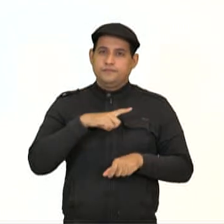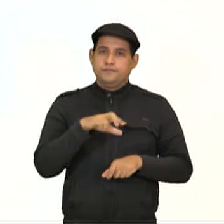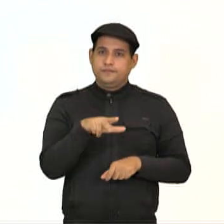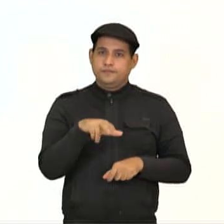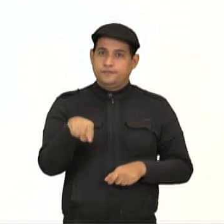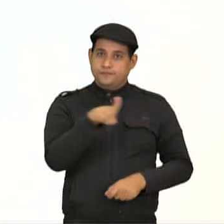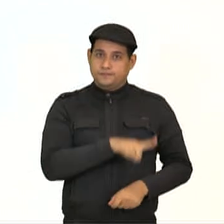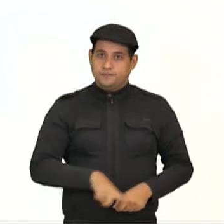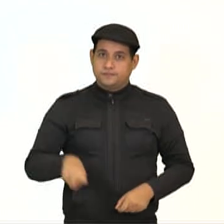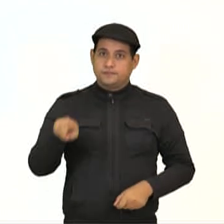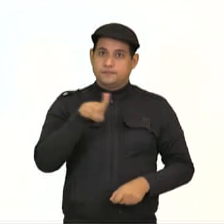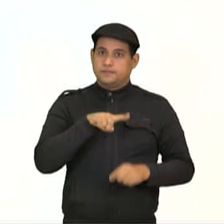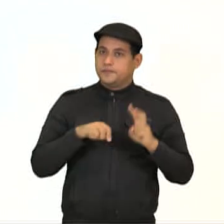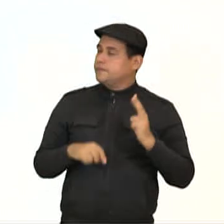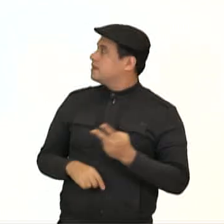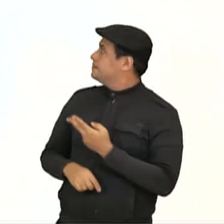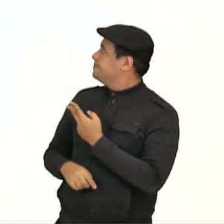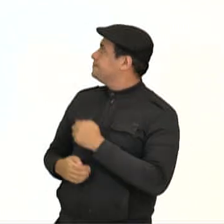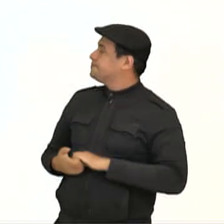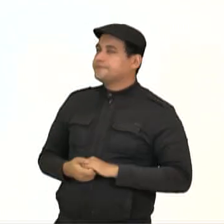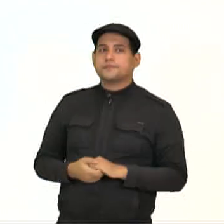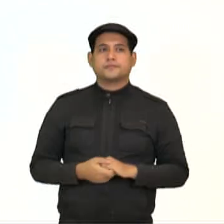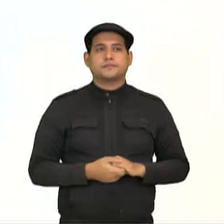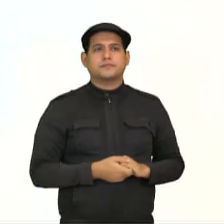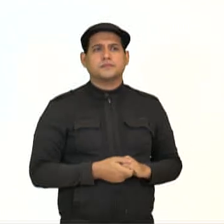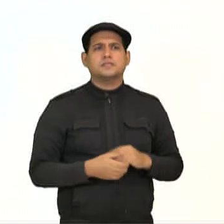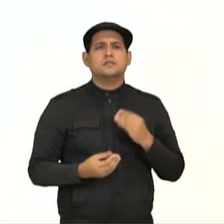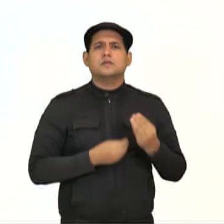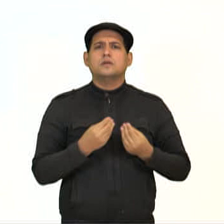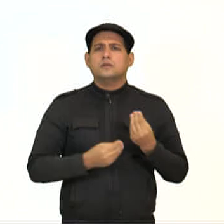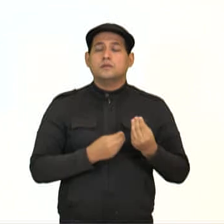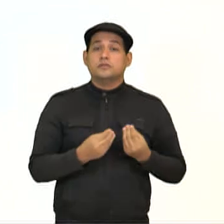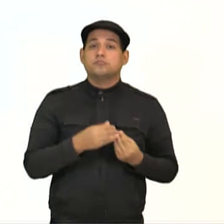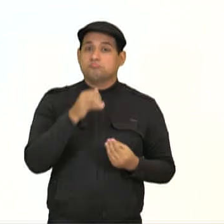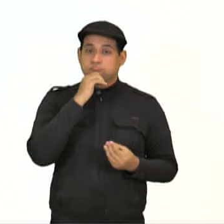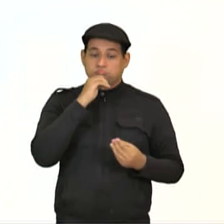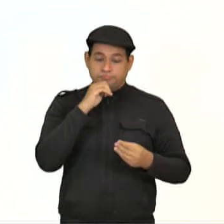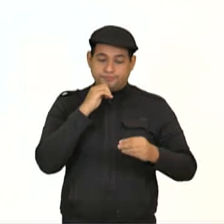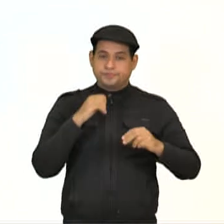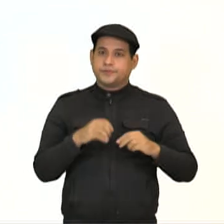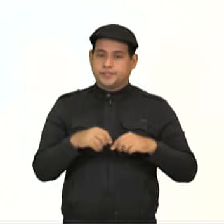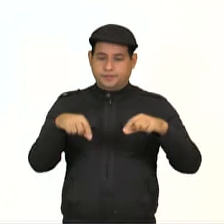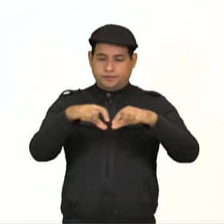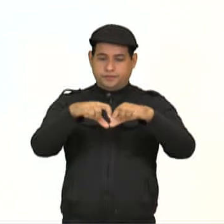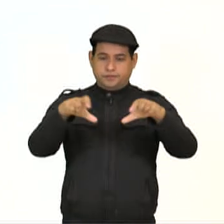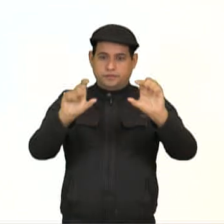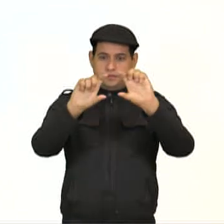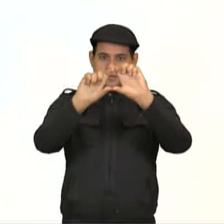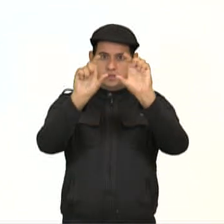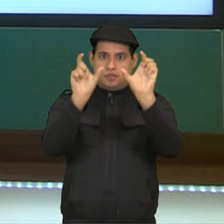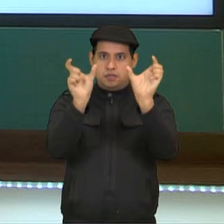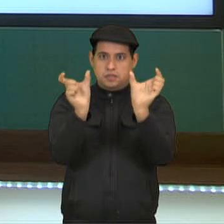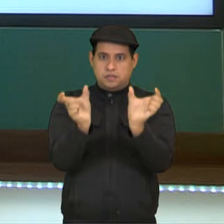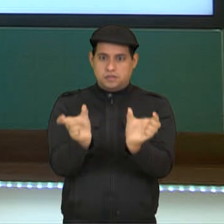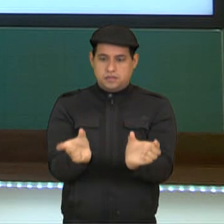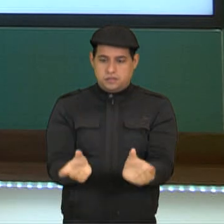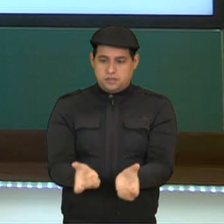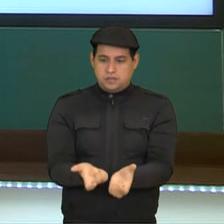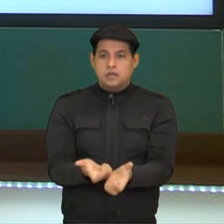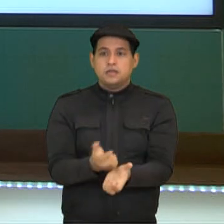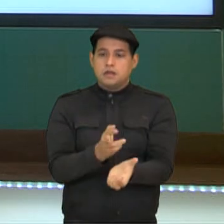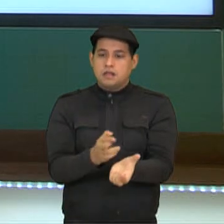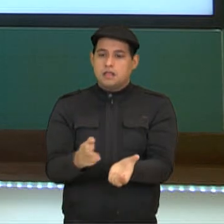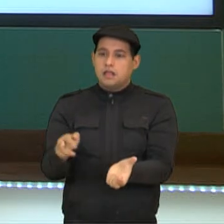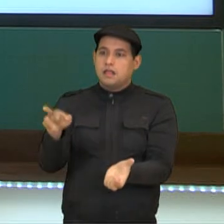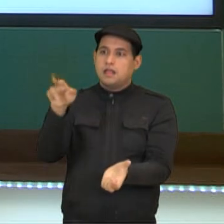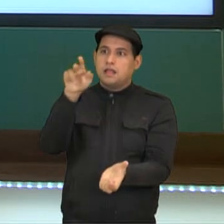formato, tá? As chegadas são sempre no mesmo lugar. Todas as provas de atletismo que envolvem a corrida, as chegadas